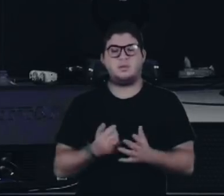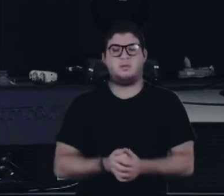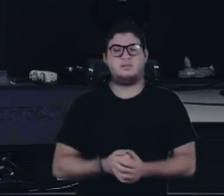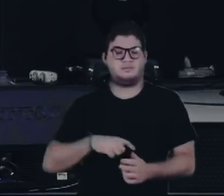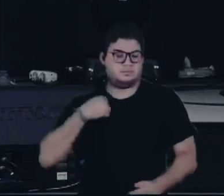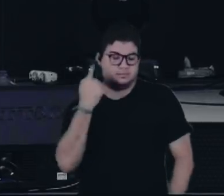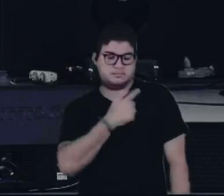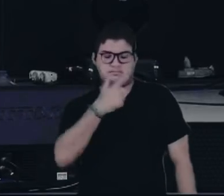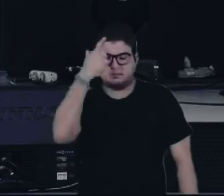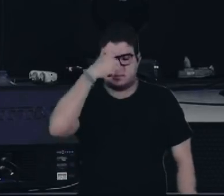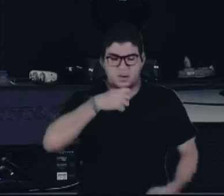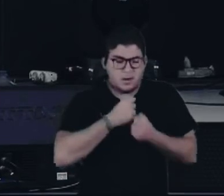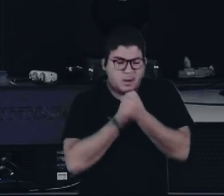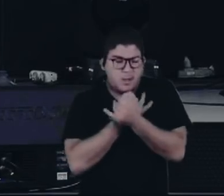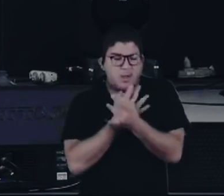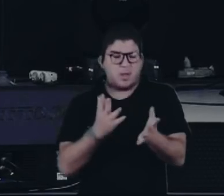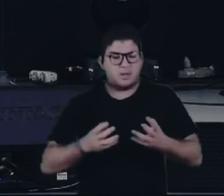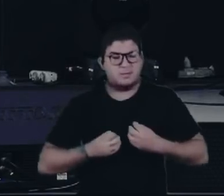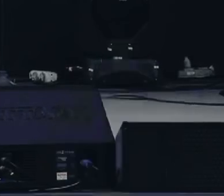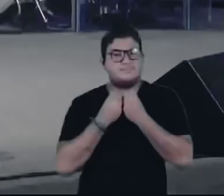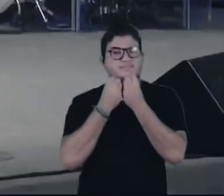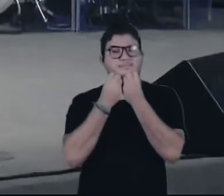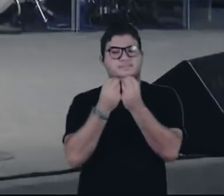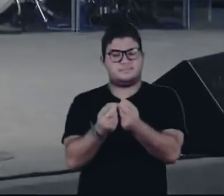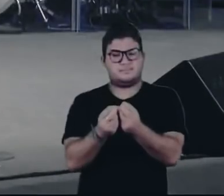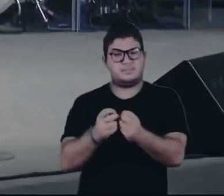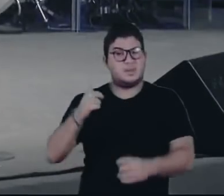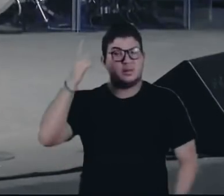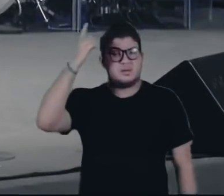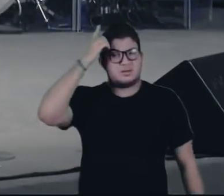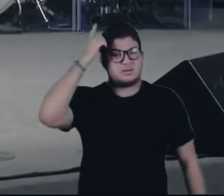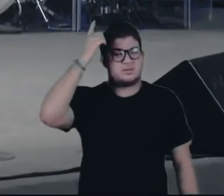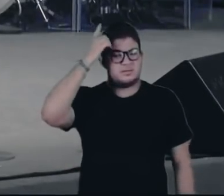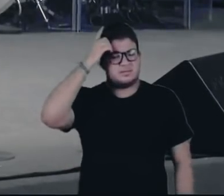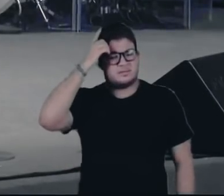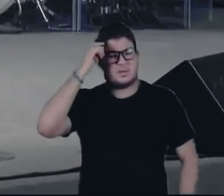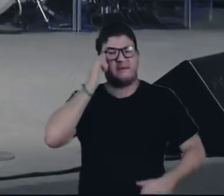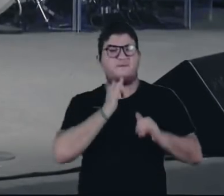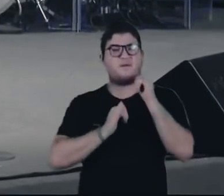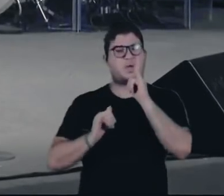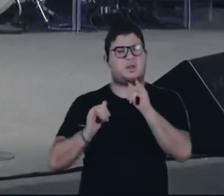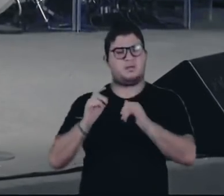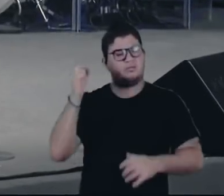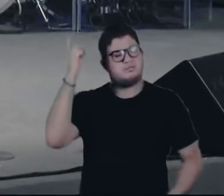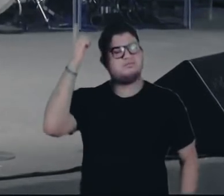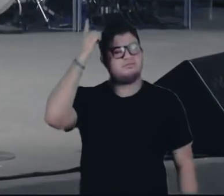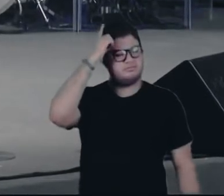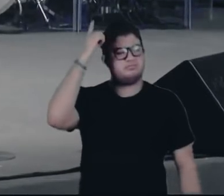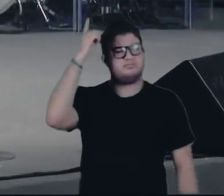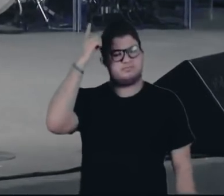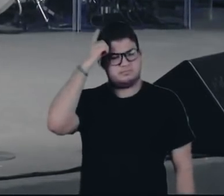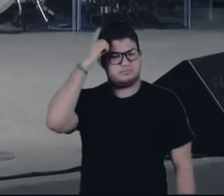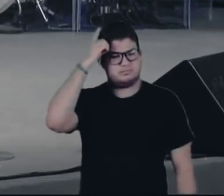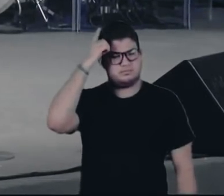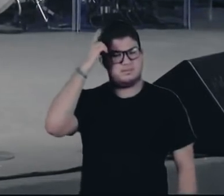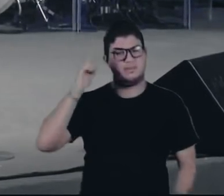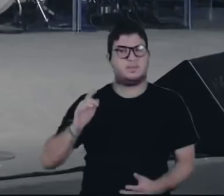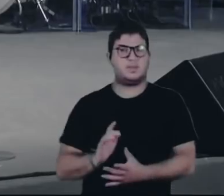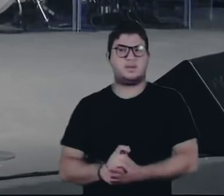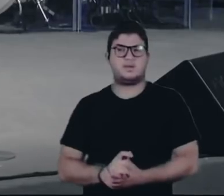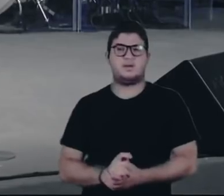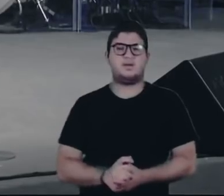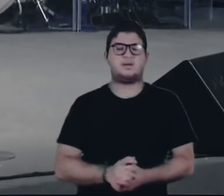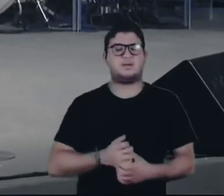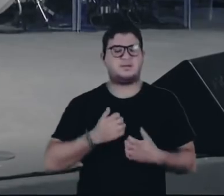nós somos doadores, nós entregamos os nossos talentos. Fala bem forte assim, talento.